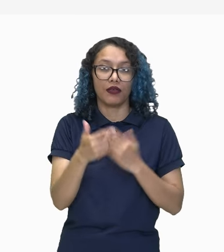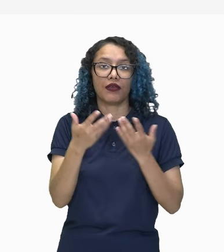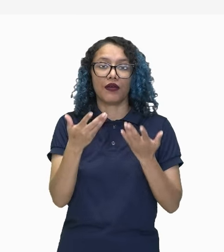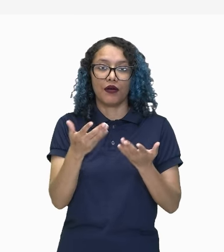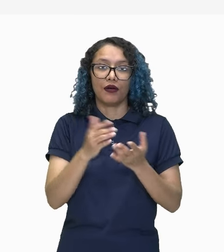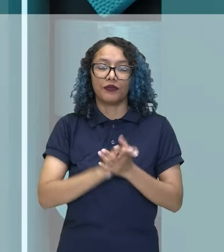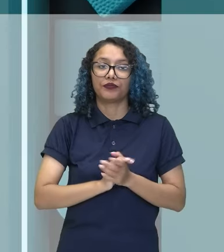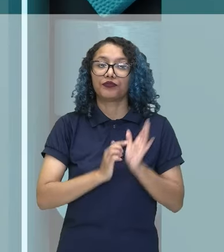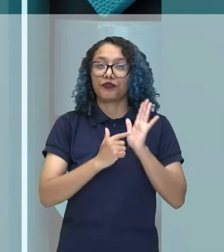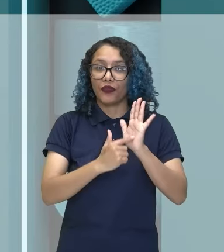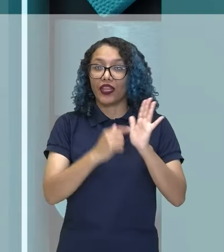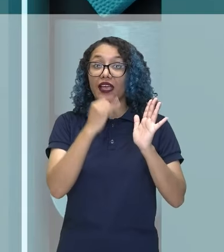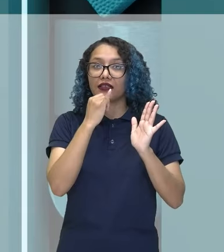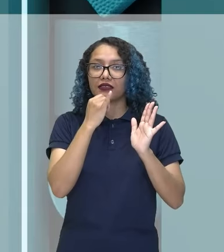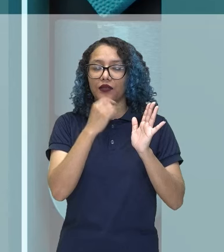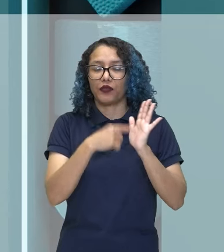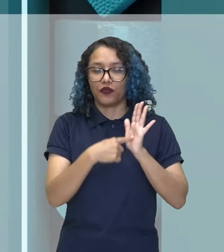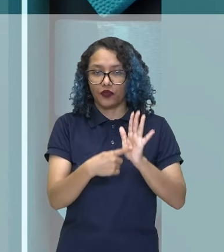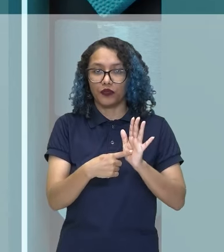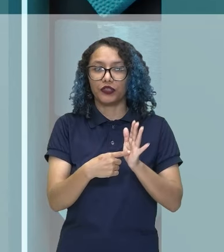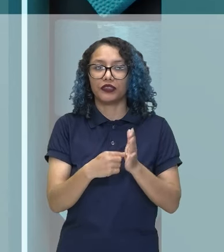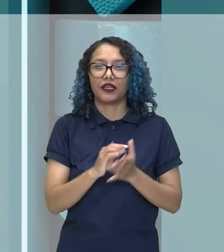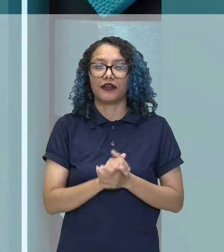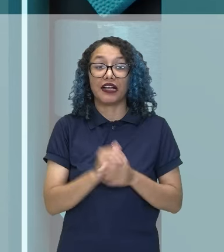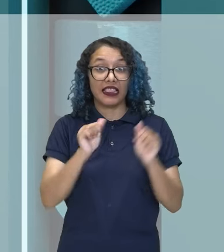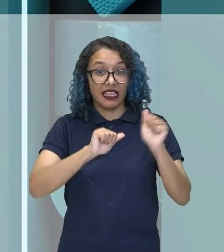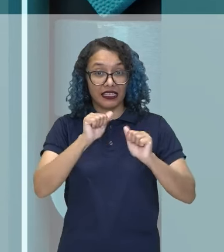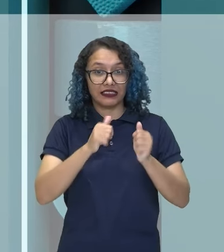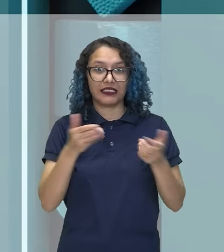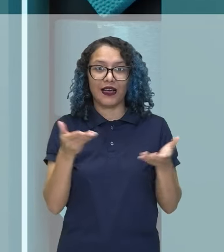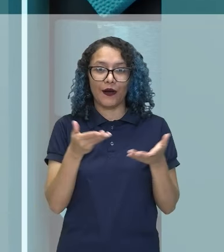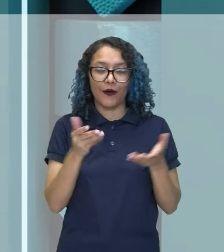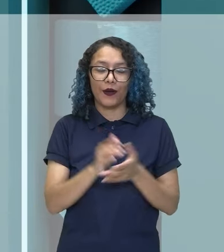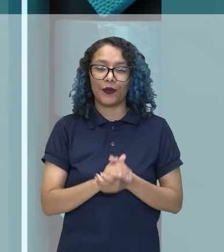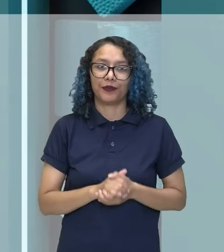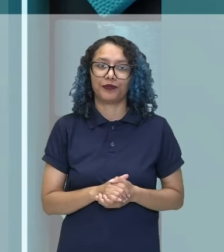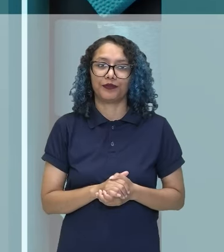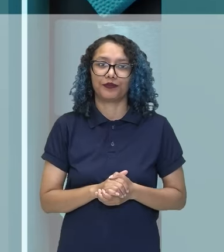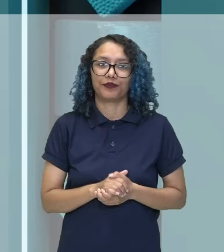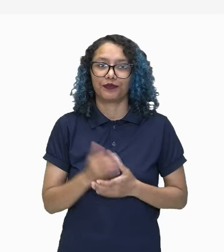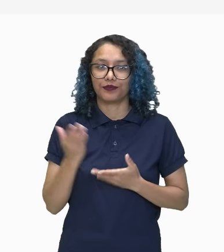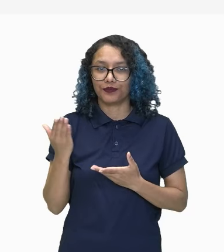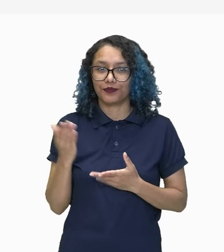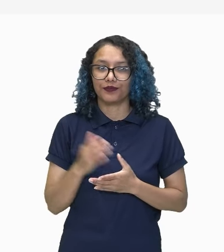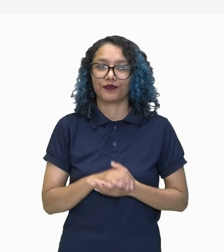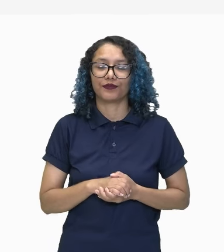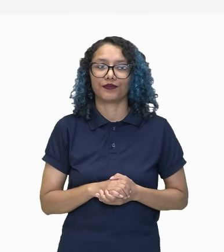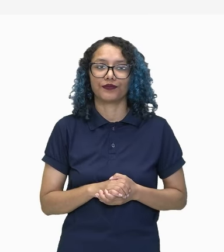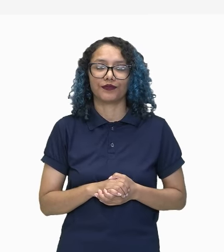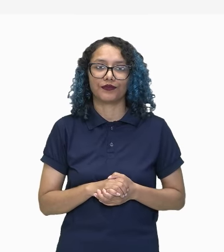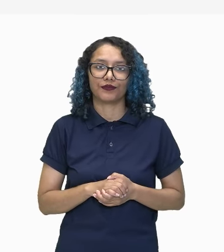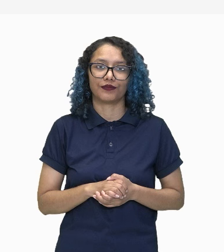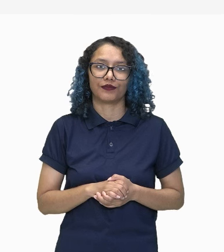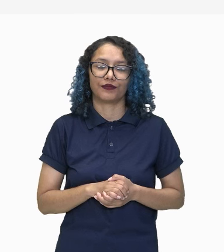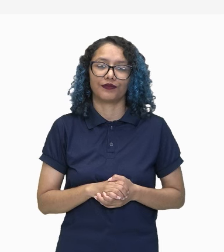mais dois exemplos que nós vamos analisar juntamente aqui na TV interativa. Vamos lá?